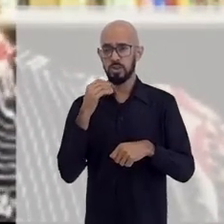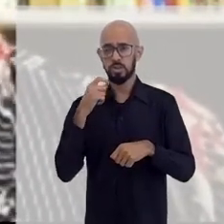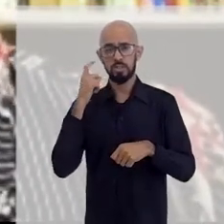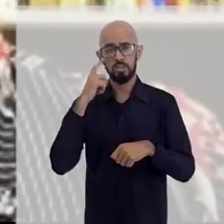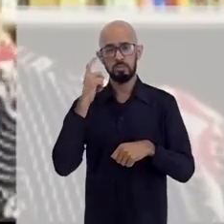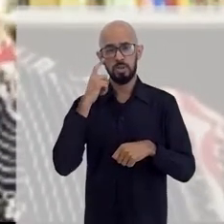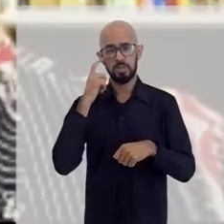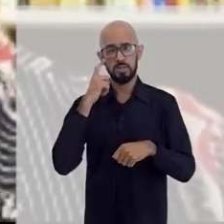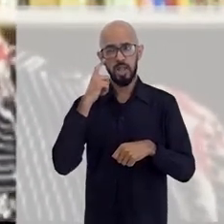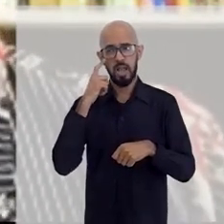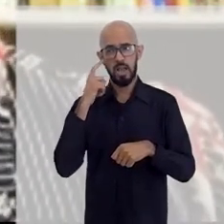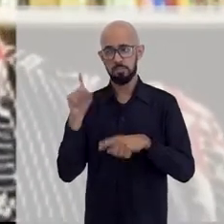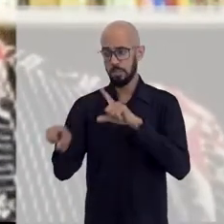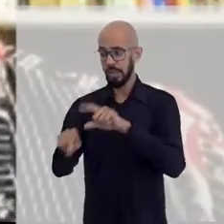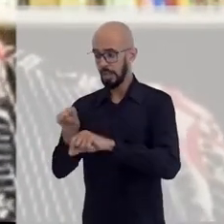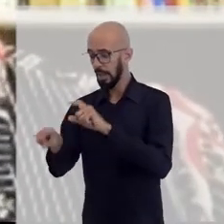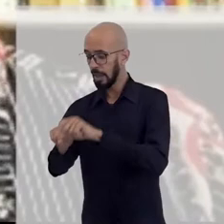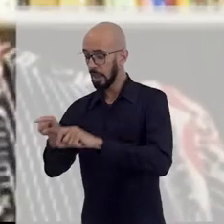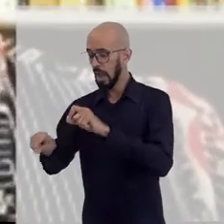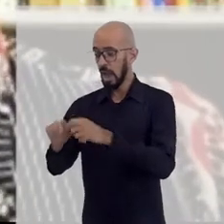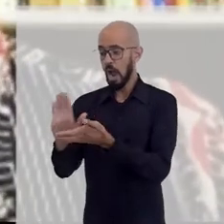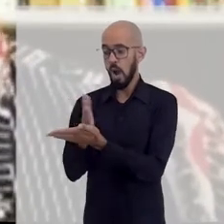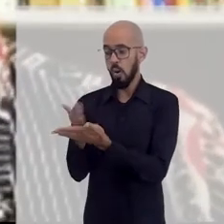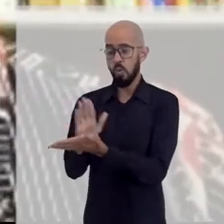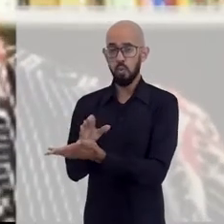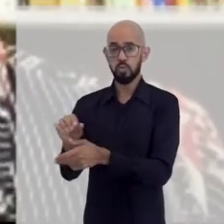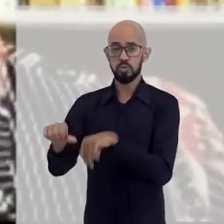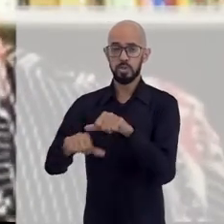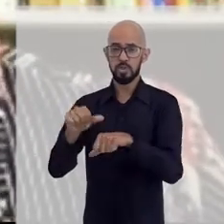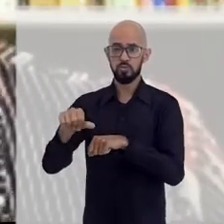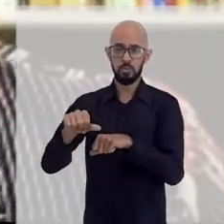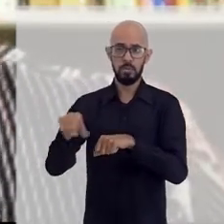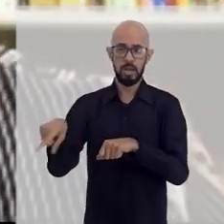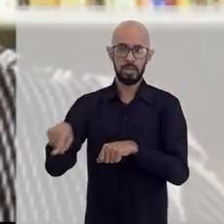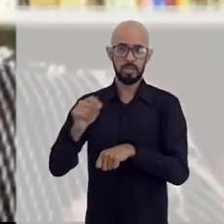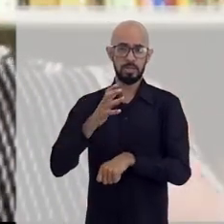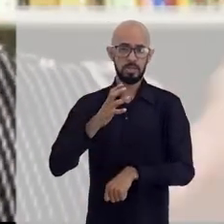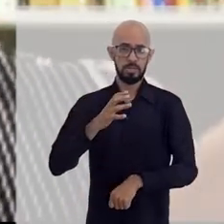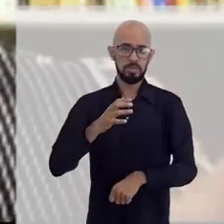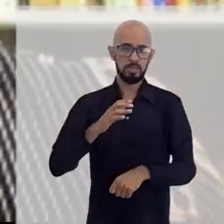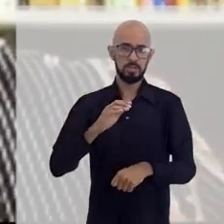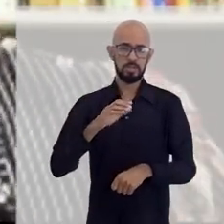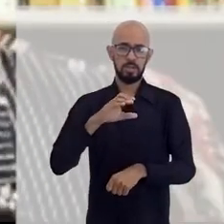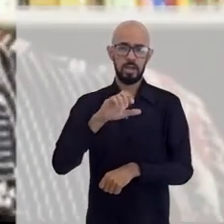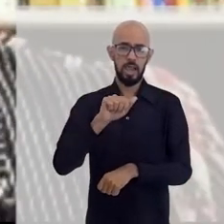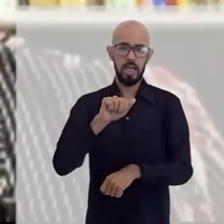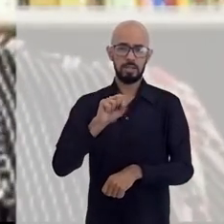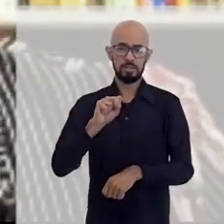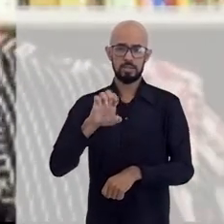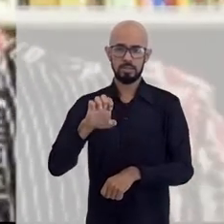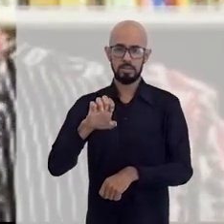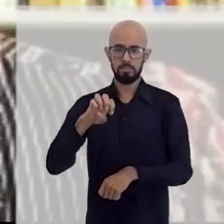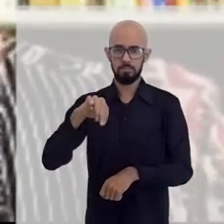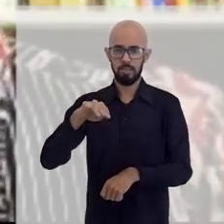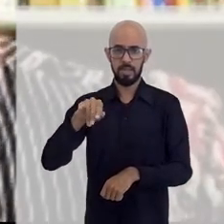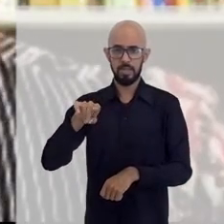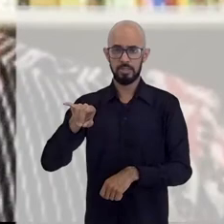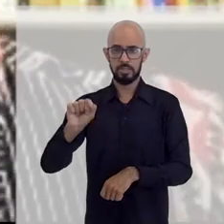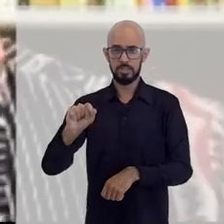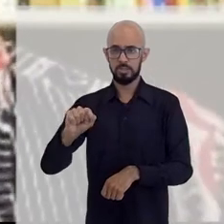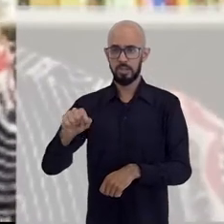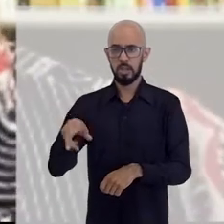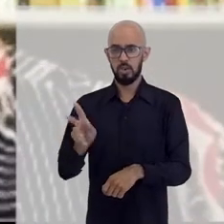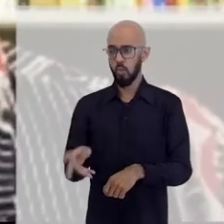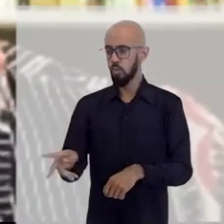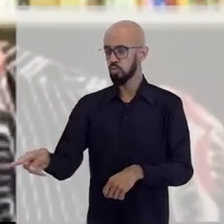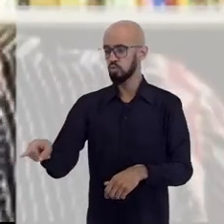alguns poucos da periferia e trazer para dentro da universidade, transformá-los na classe média, colocá-los no status e deixar que a periferia